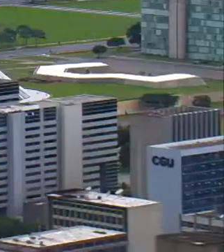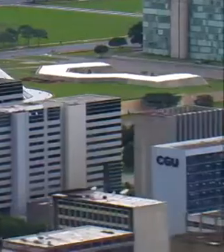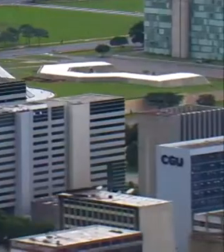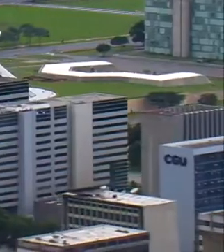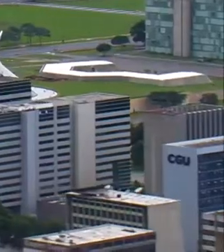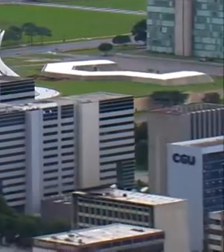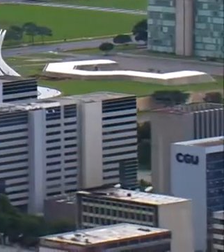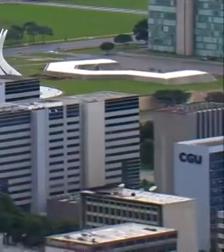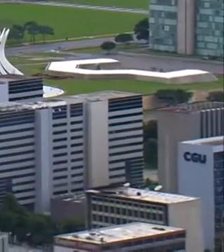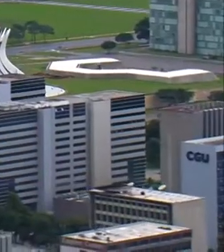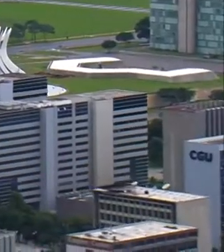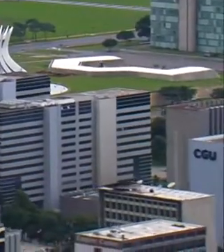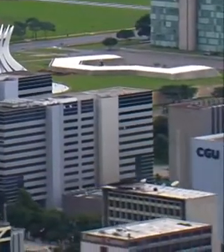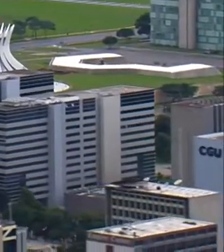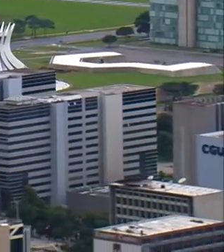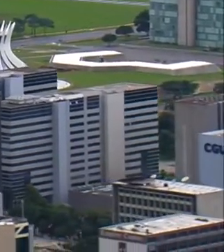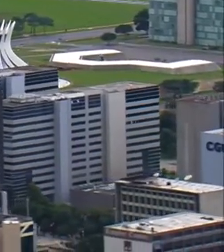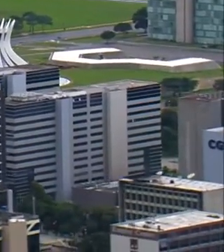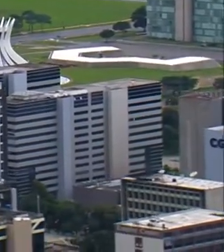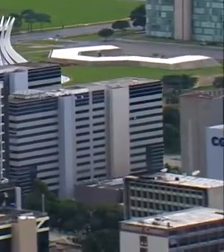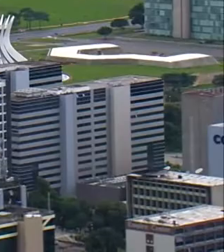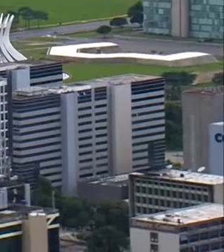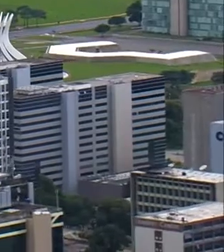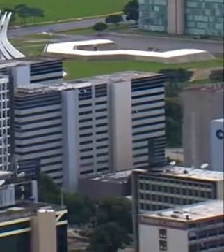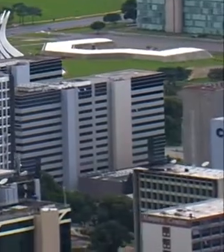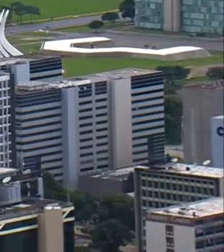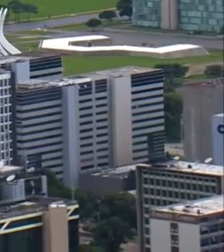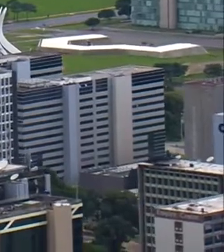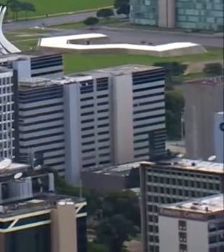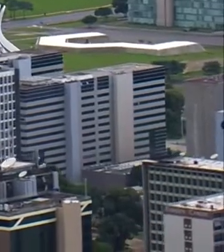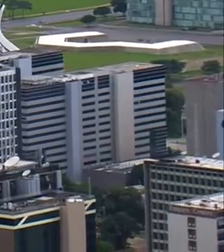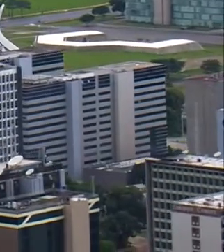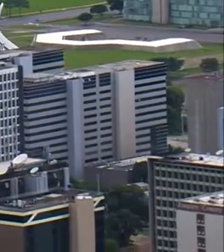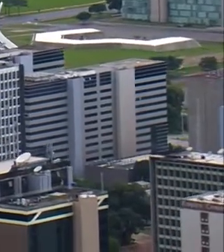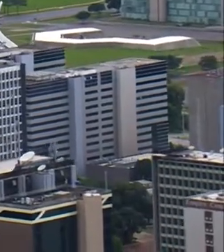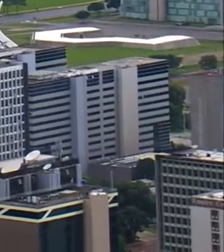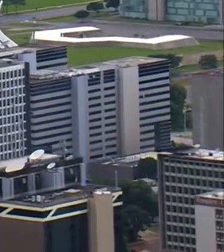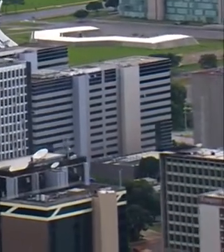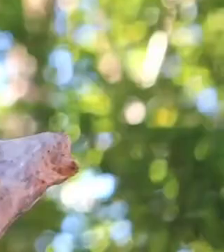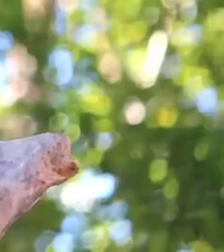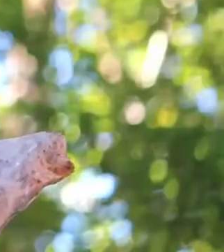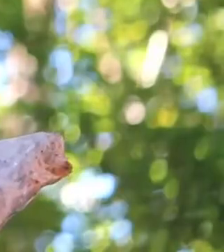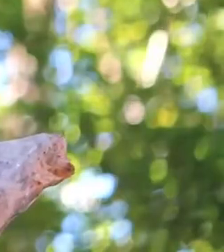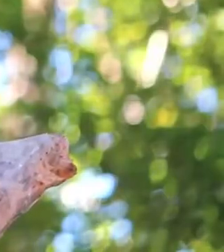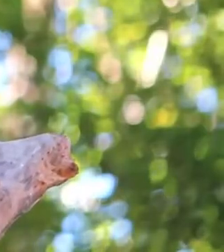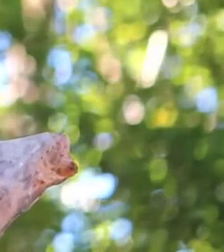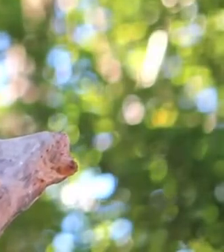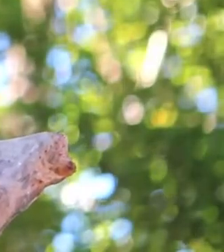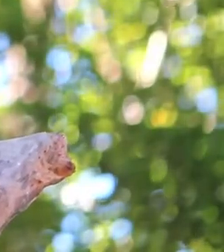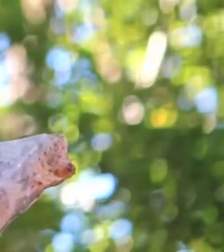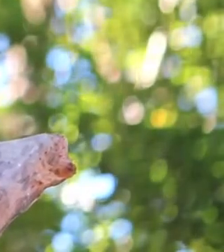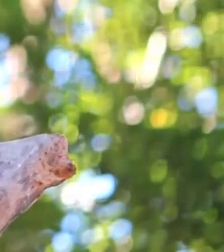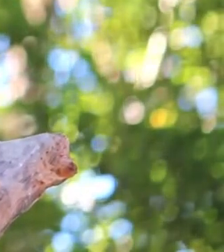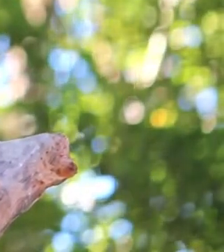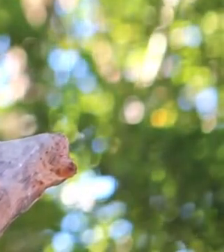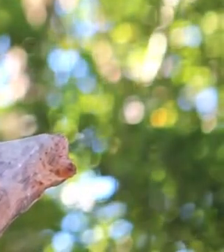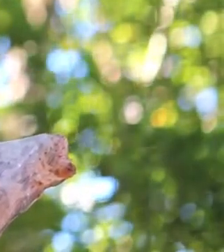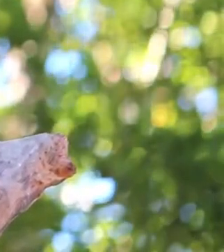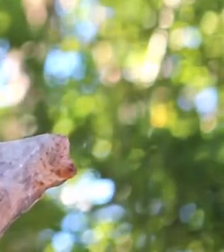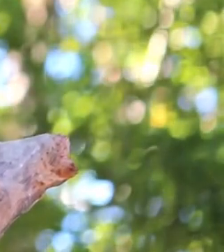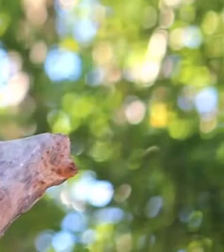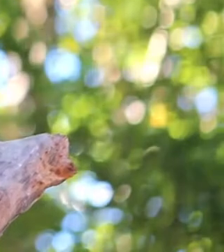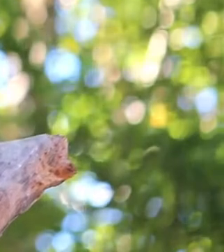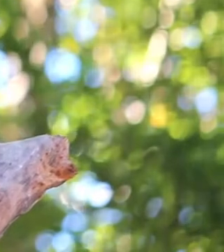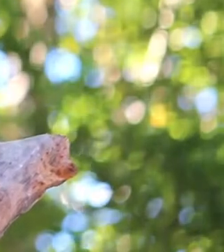amor. A pátria amada, toda brava, salve, salve, Brasil de amor eterno,